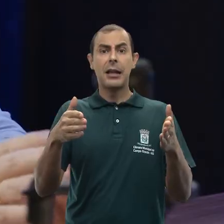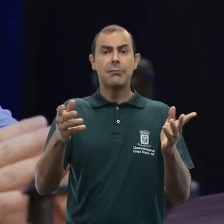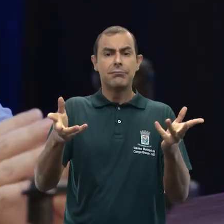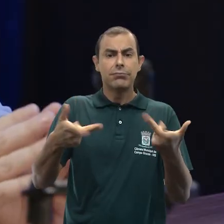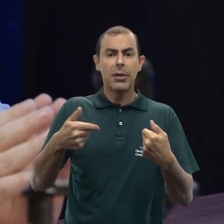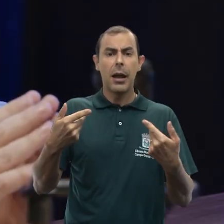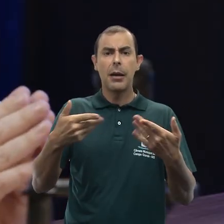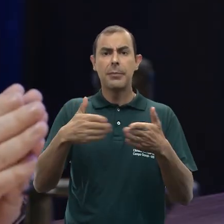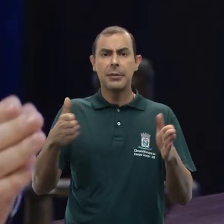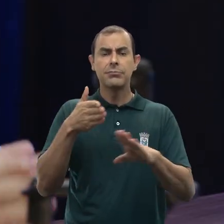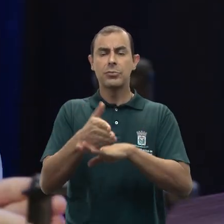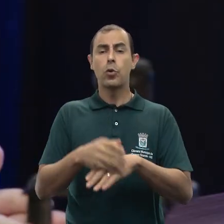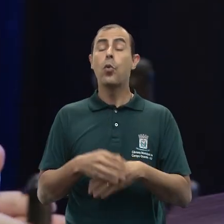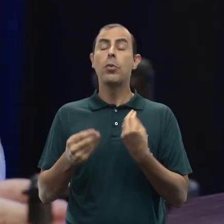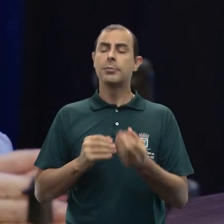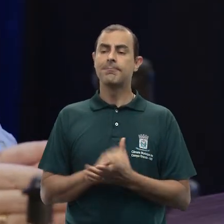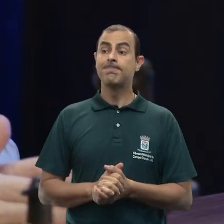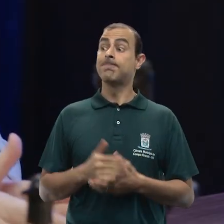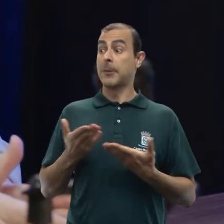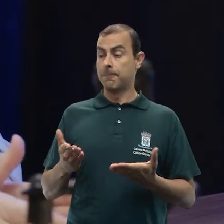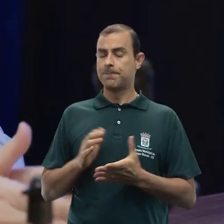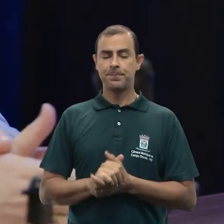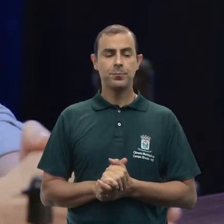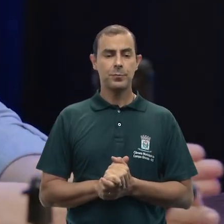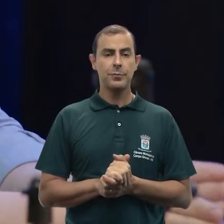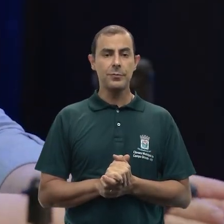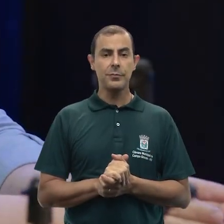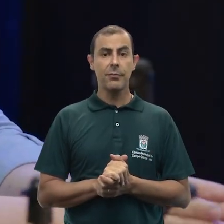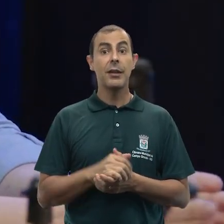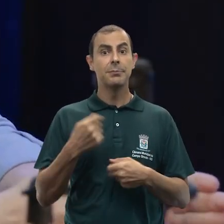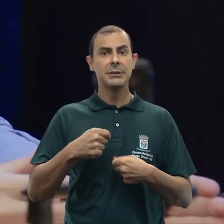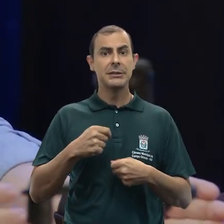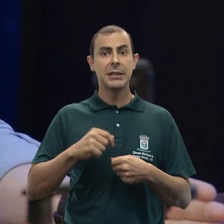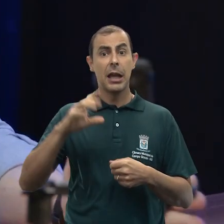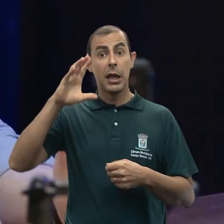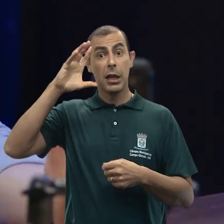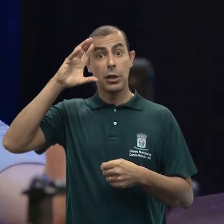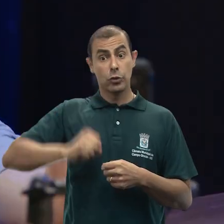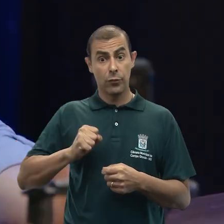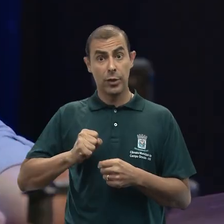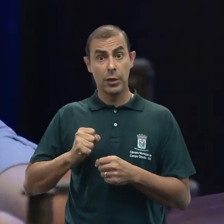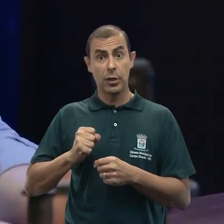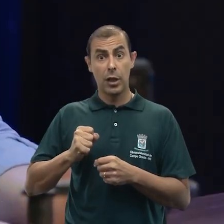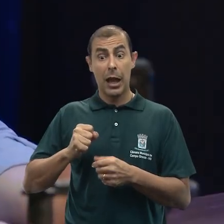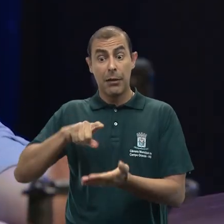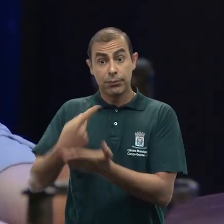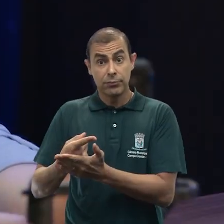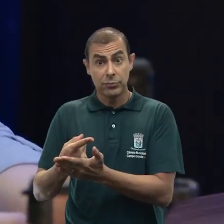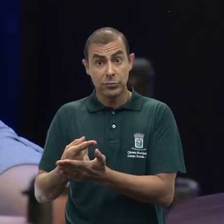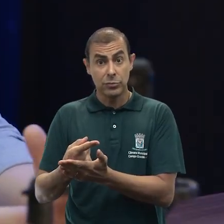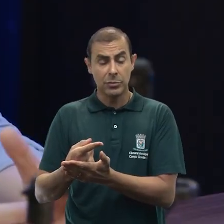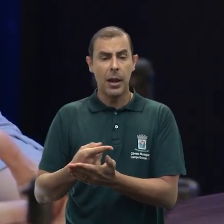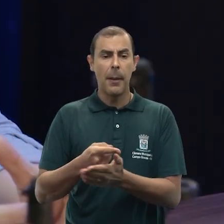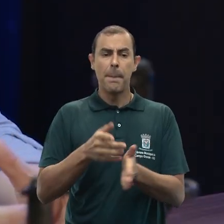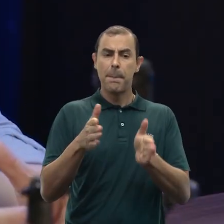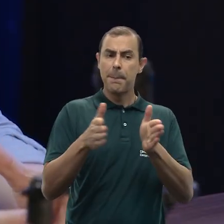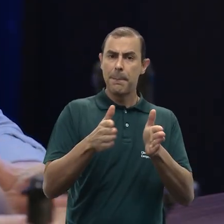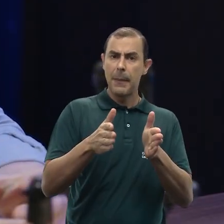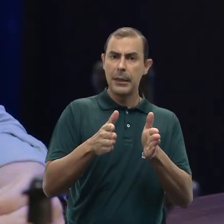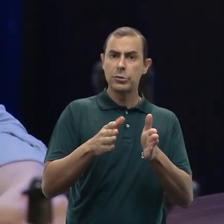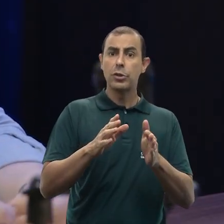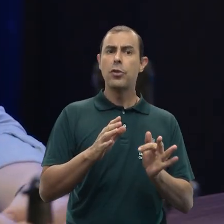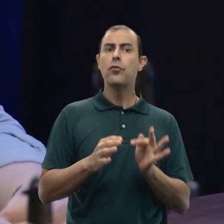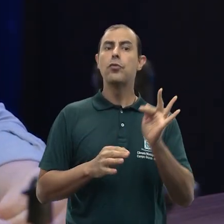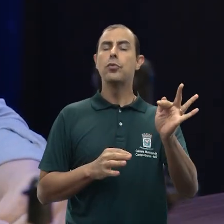Thay, medidas de curto, médio e longo prazo. O que você pode fazer no curto prazo? Você pode